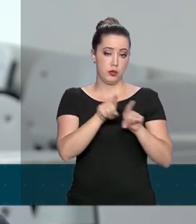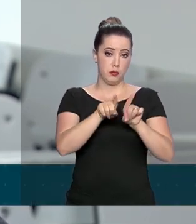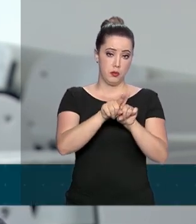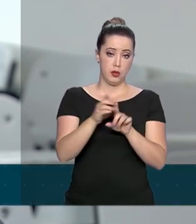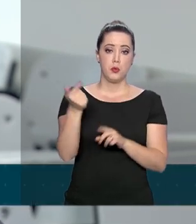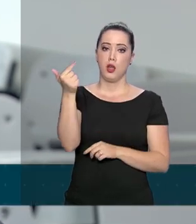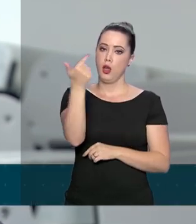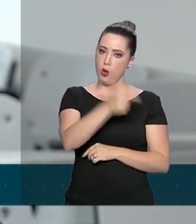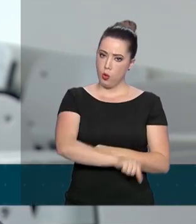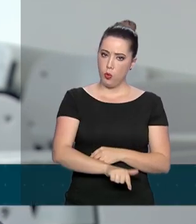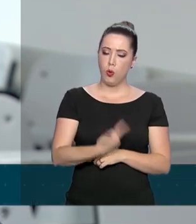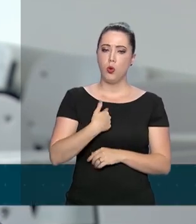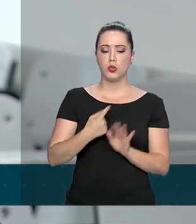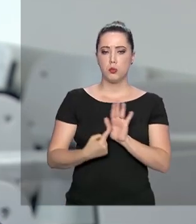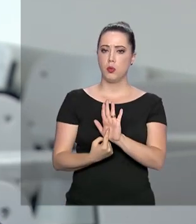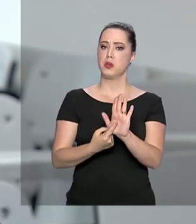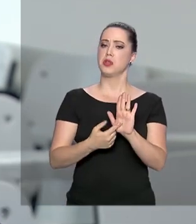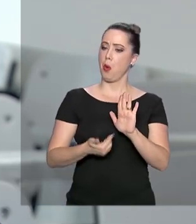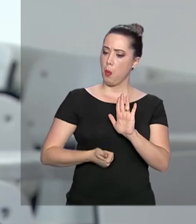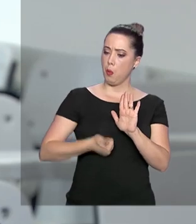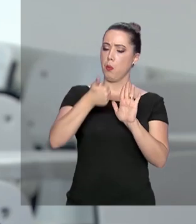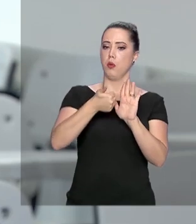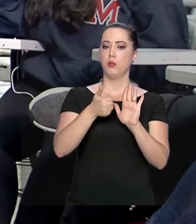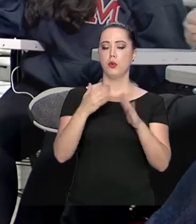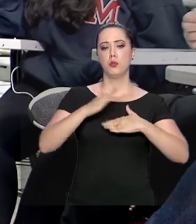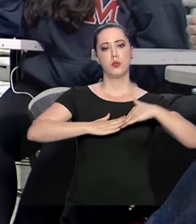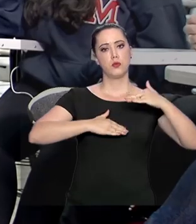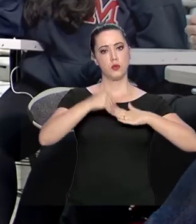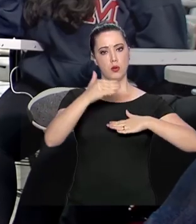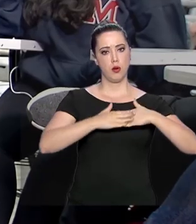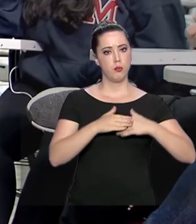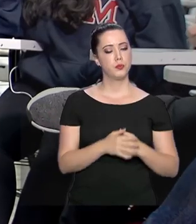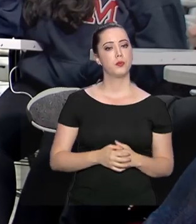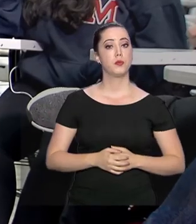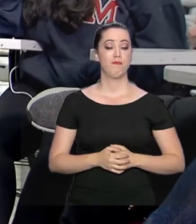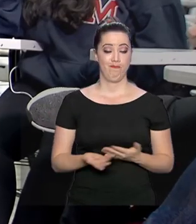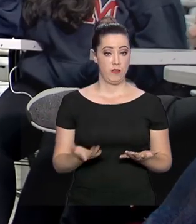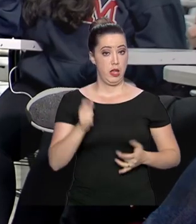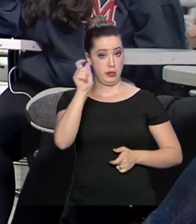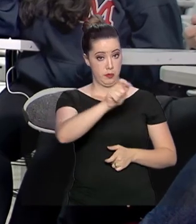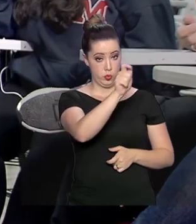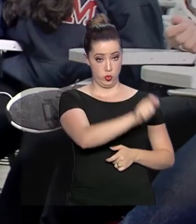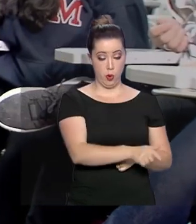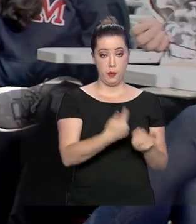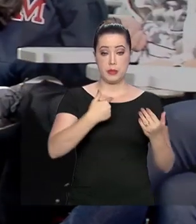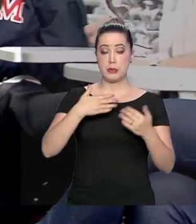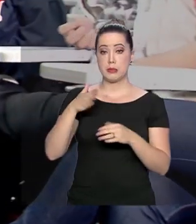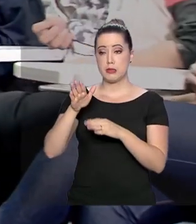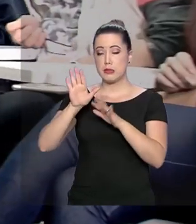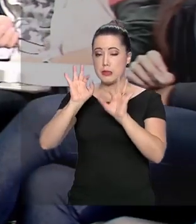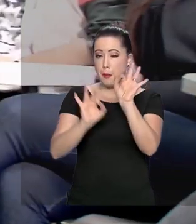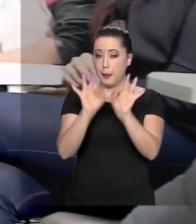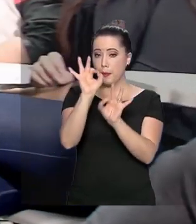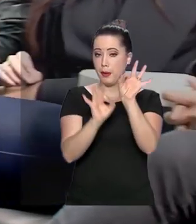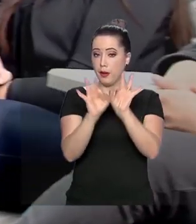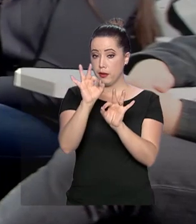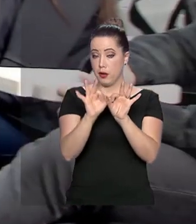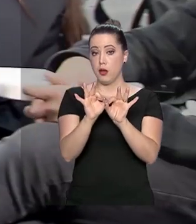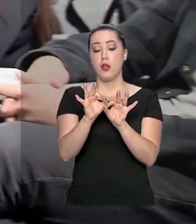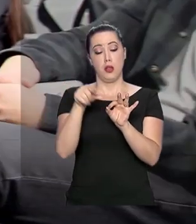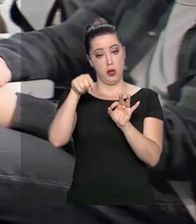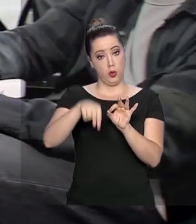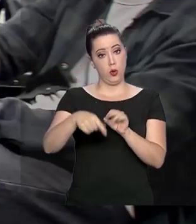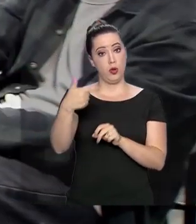mais um atestado de que ele está qualificado, que ele é um bom profissional. E quem se prepara para o ENAD 2019, marcado para novembro,